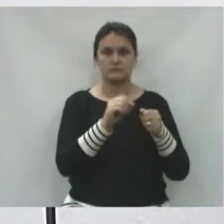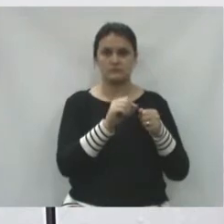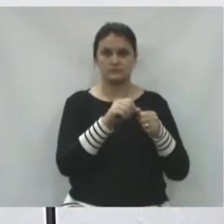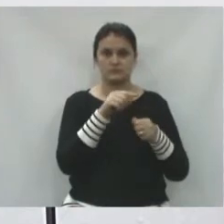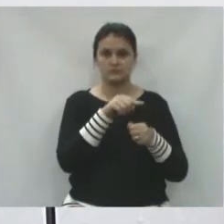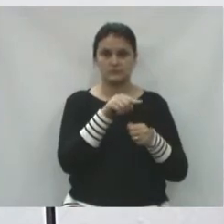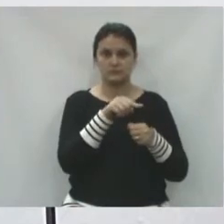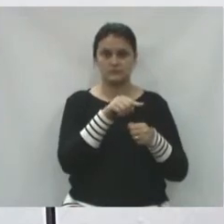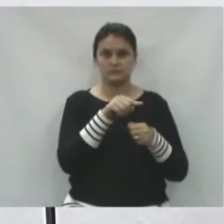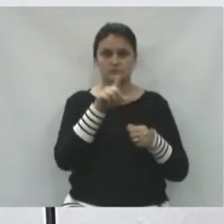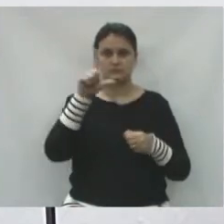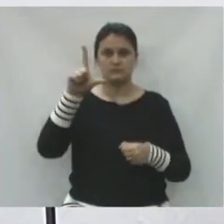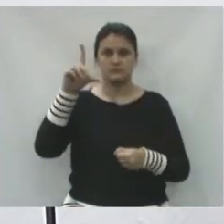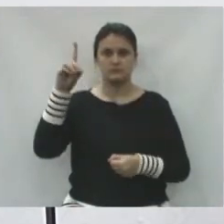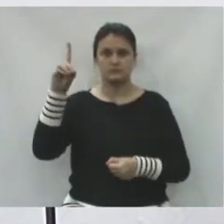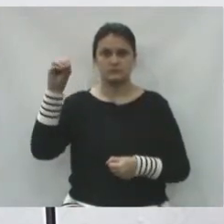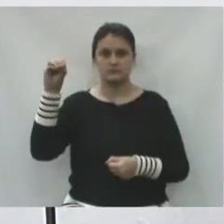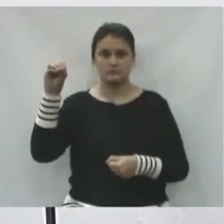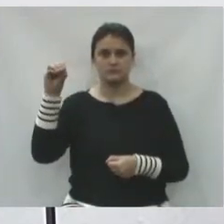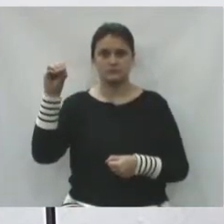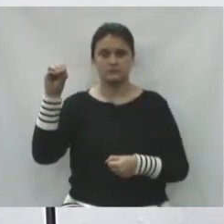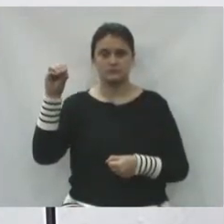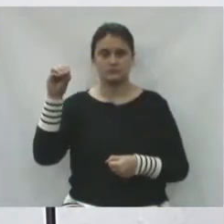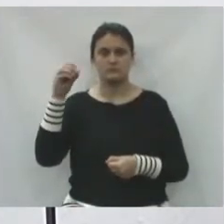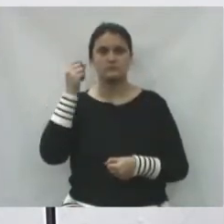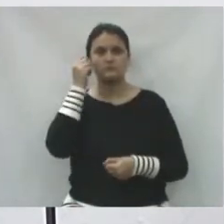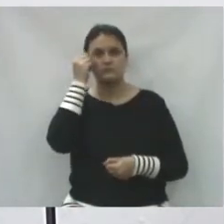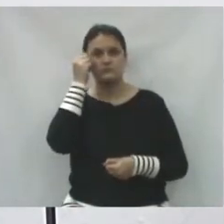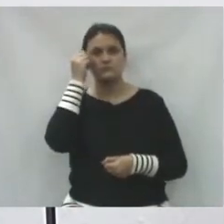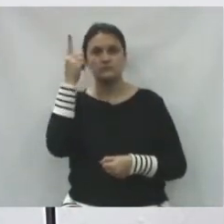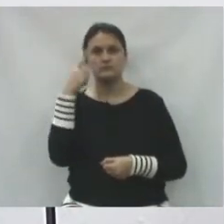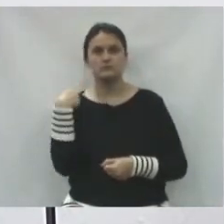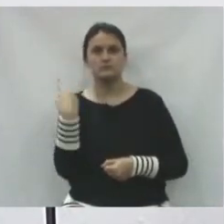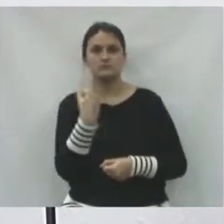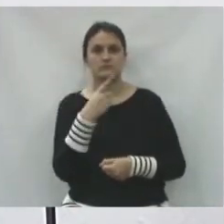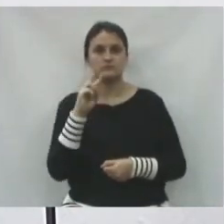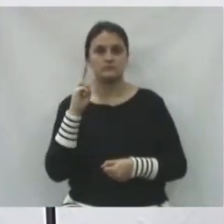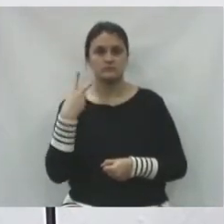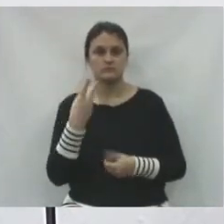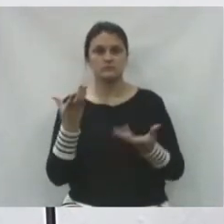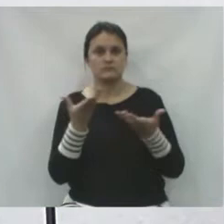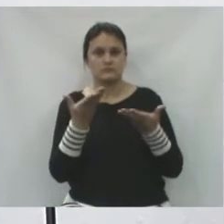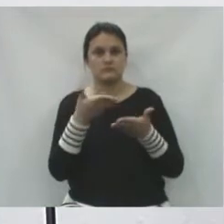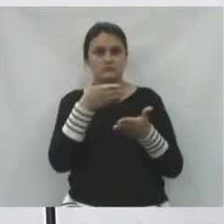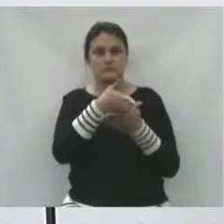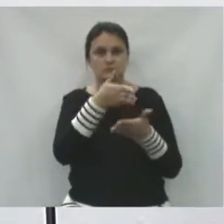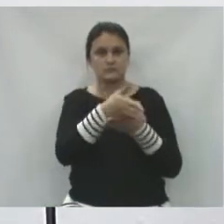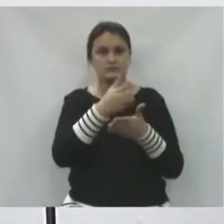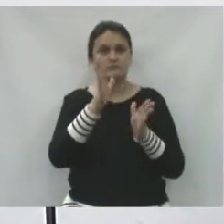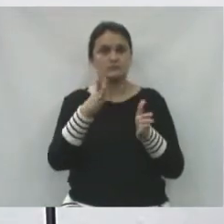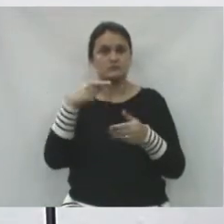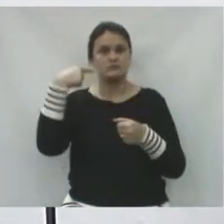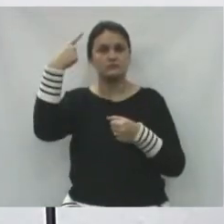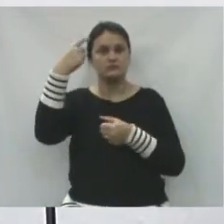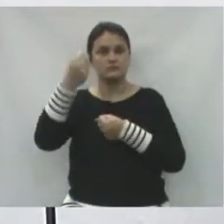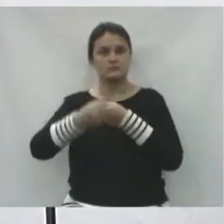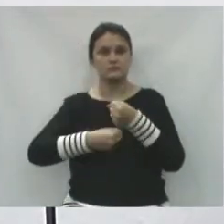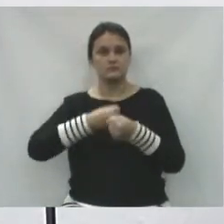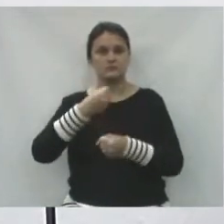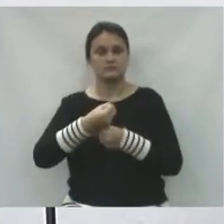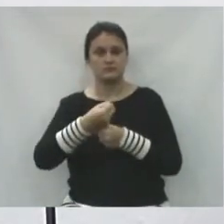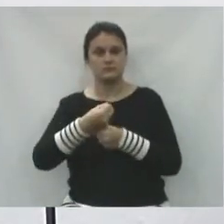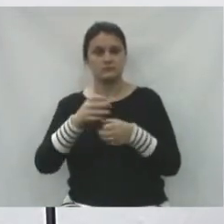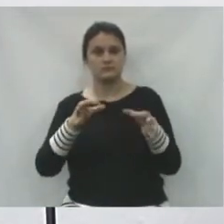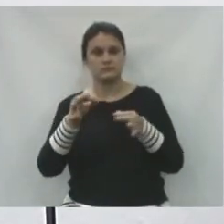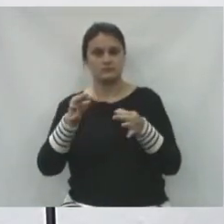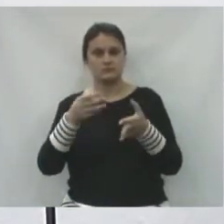ela na LDO. Com a ideia de que nós, vereadores, queremos participar já no ano que vem